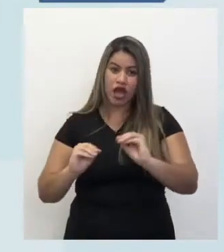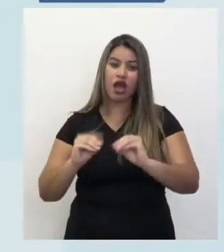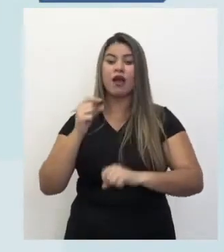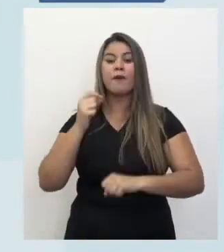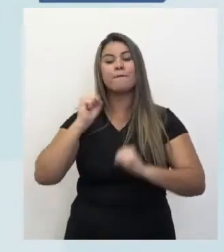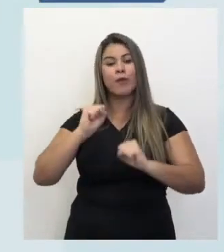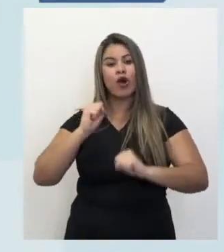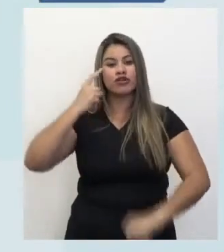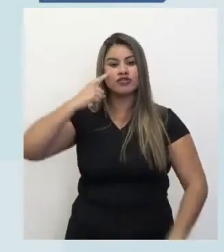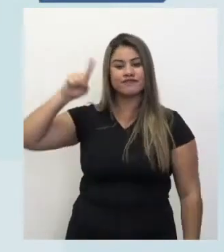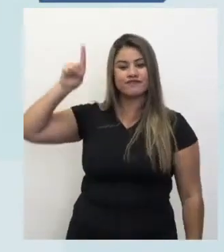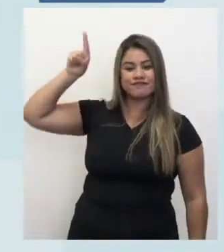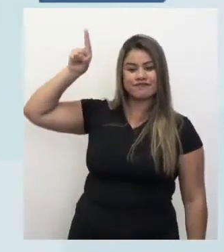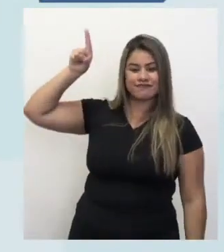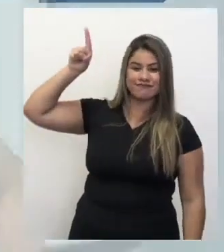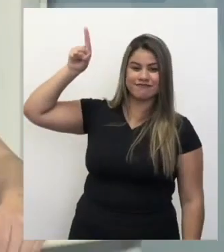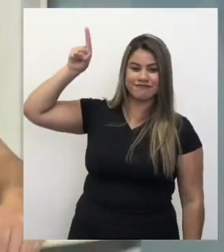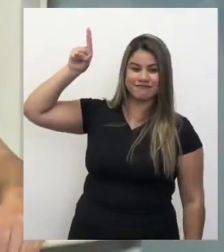na hashtag